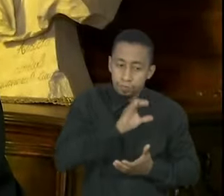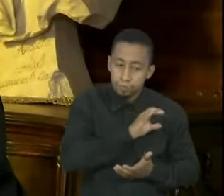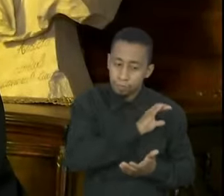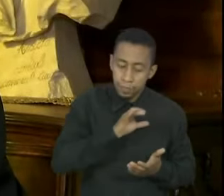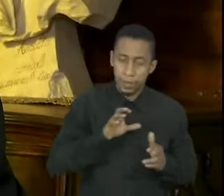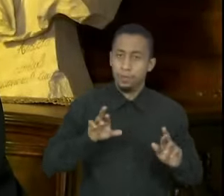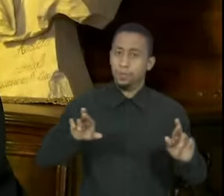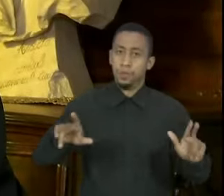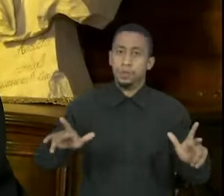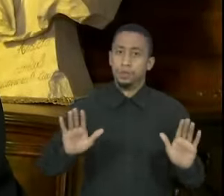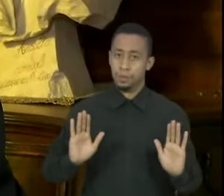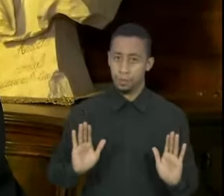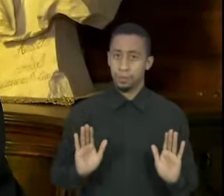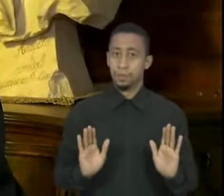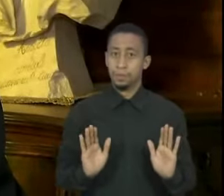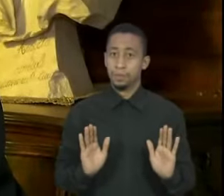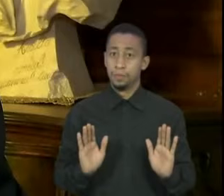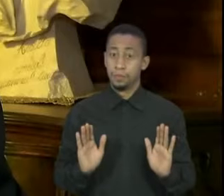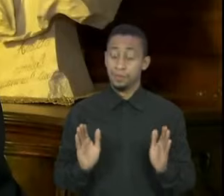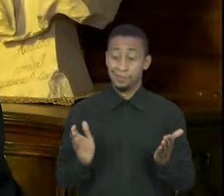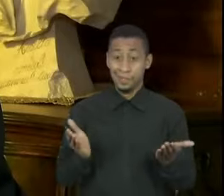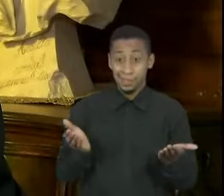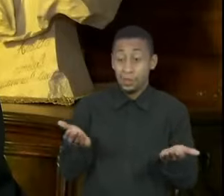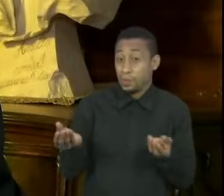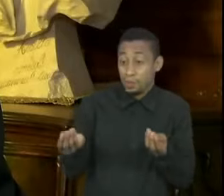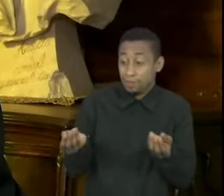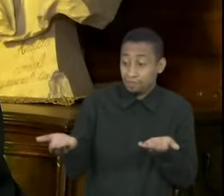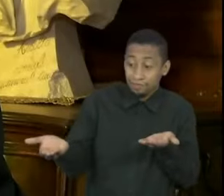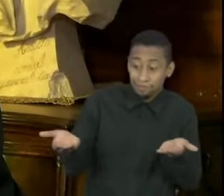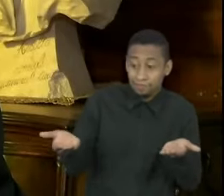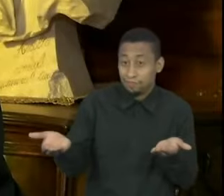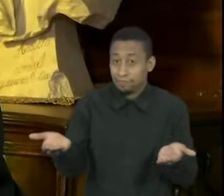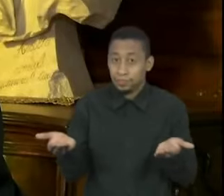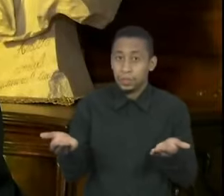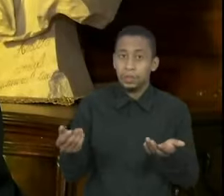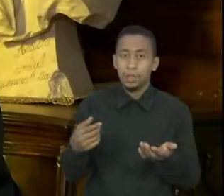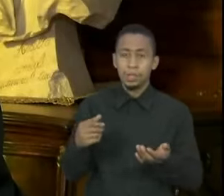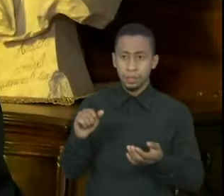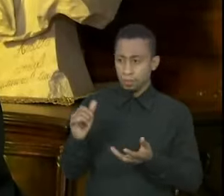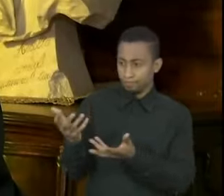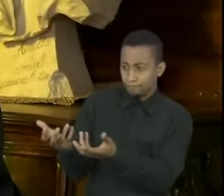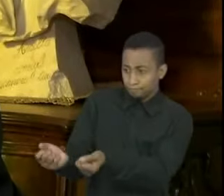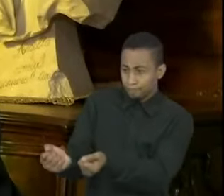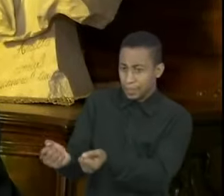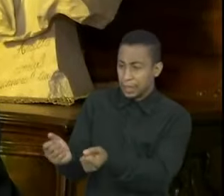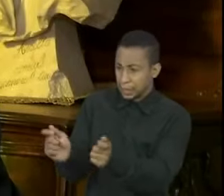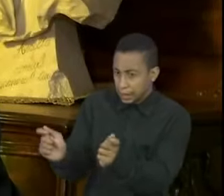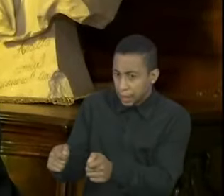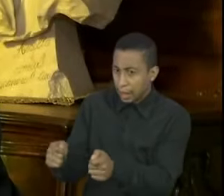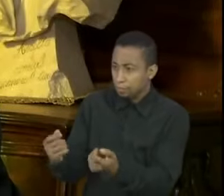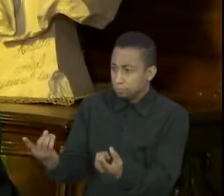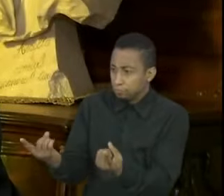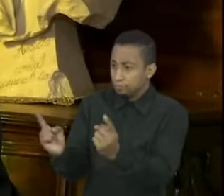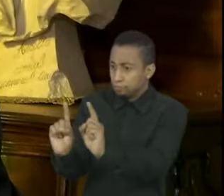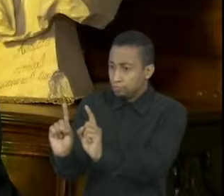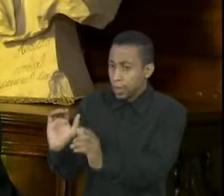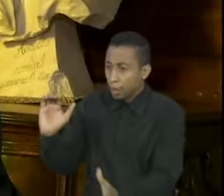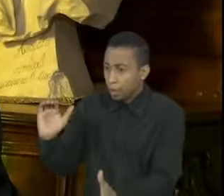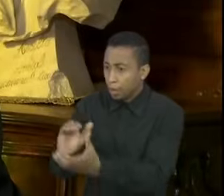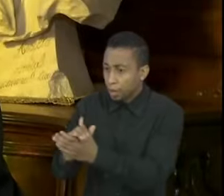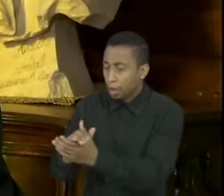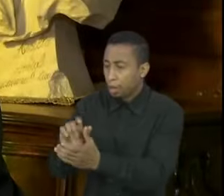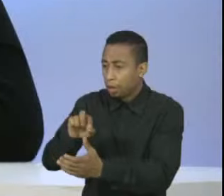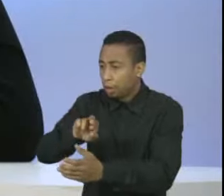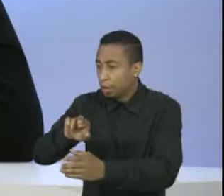portanto equivaleria a cometer da parte da nossa condição uma negação daquilo que de fato